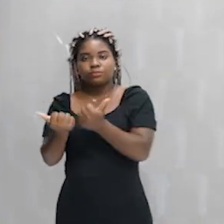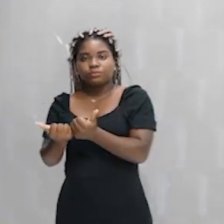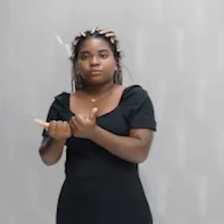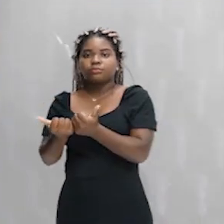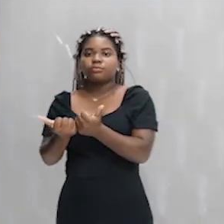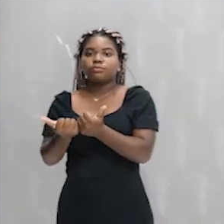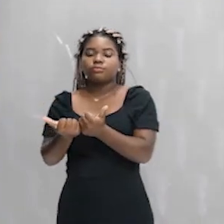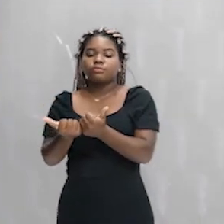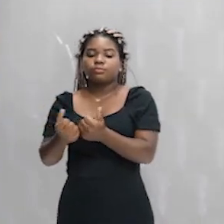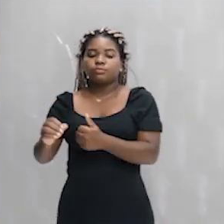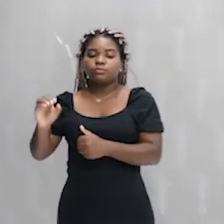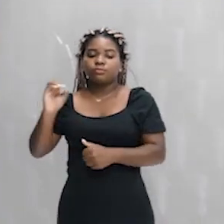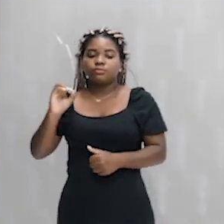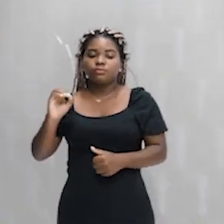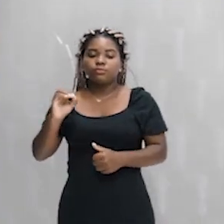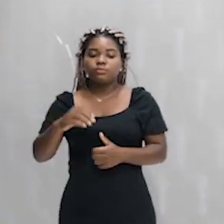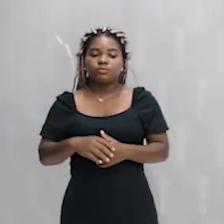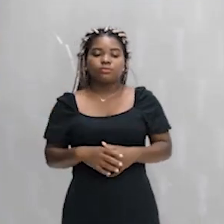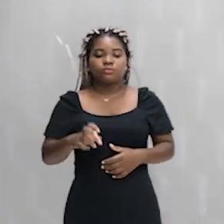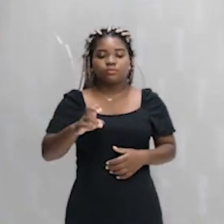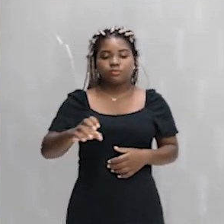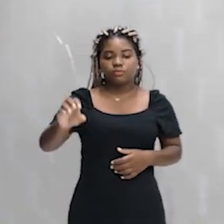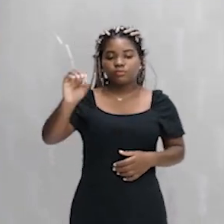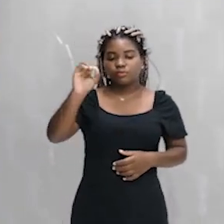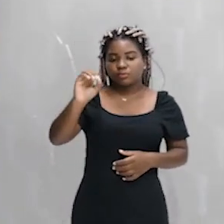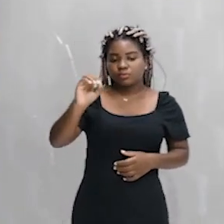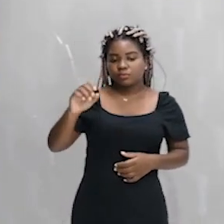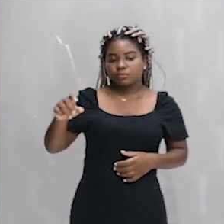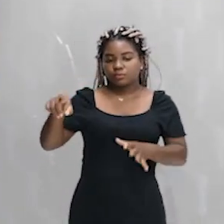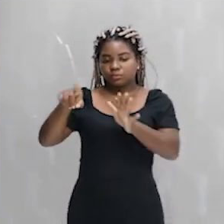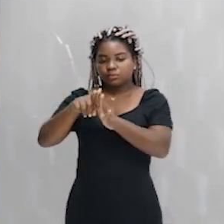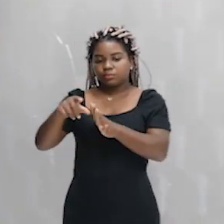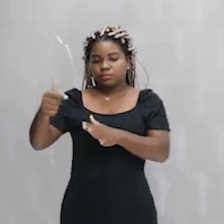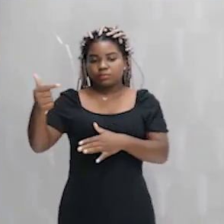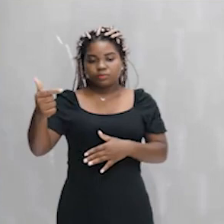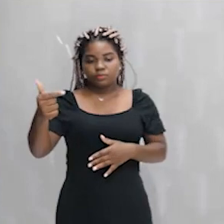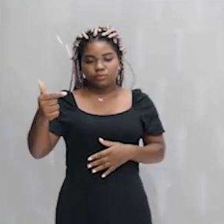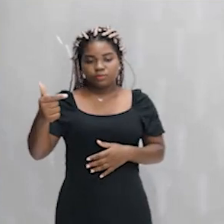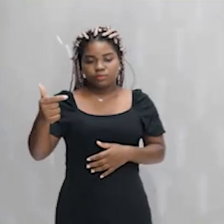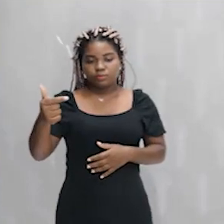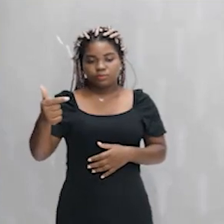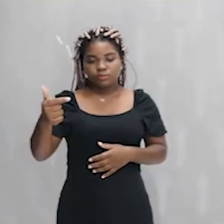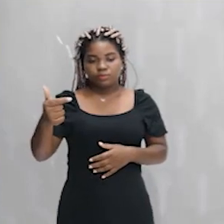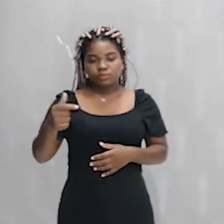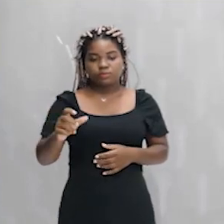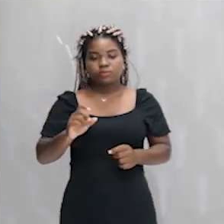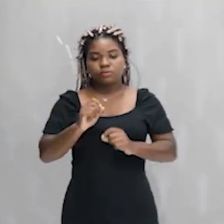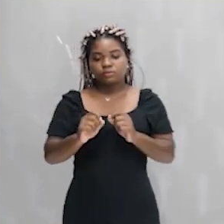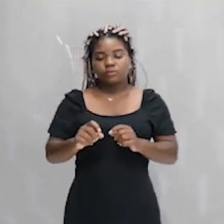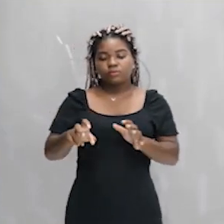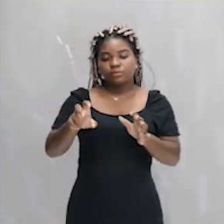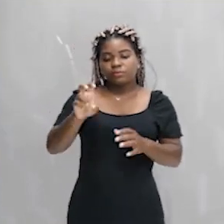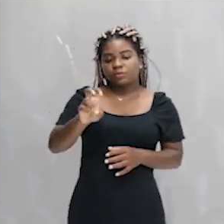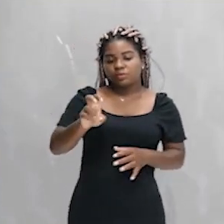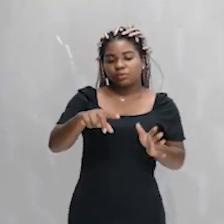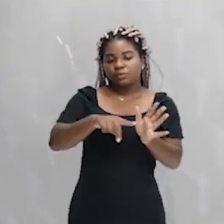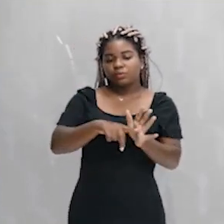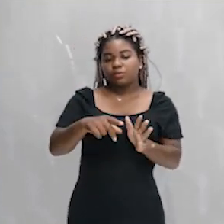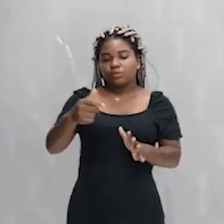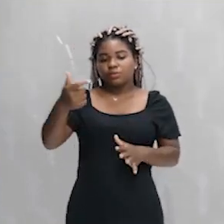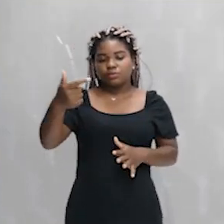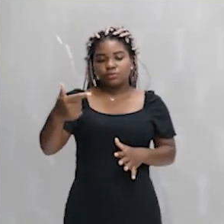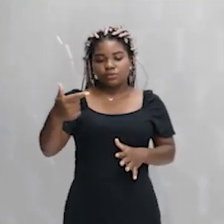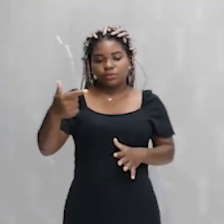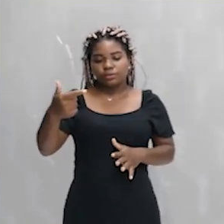x pelo zero. Vai ficar 5 elevado a 0 menos 2. 0 menos 2 dá o próprio menos